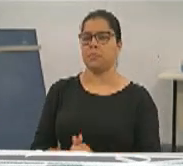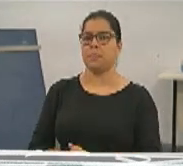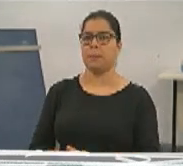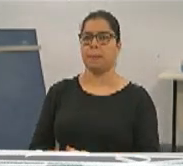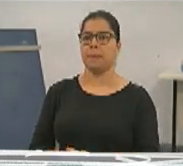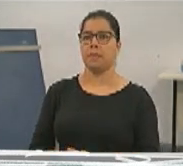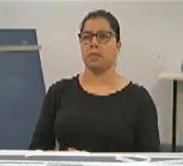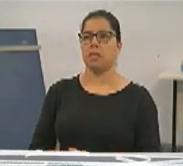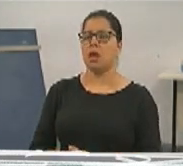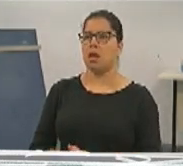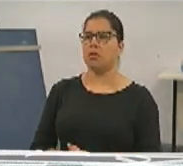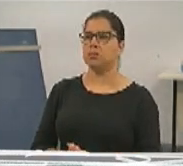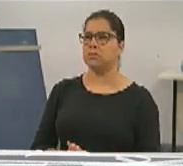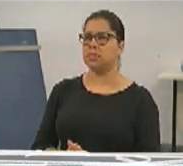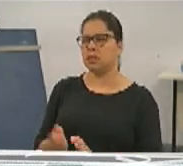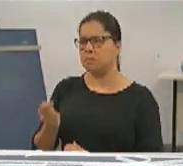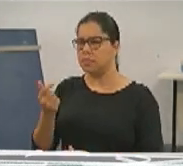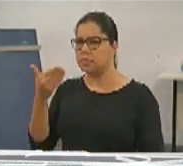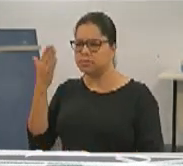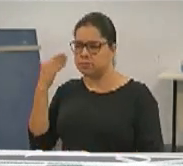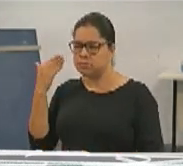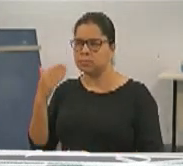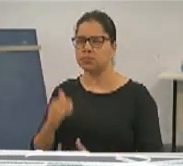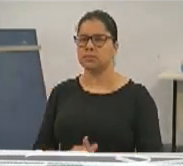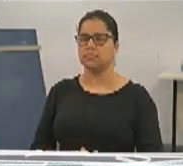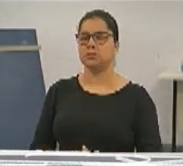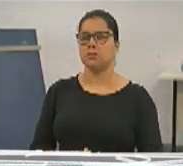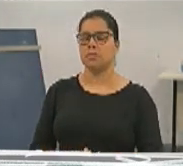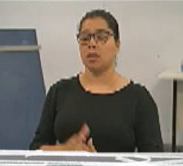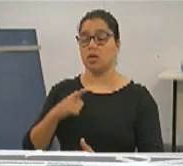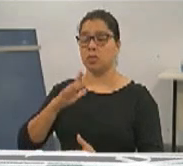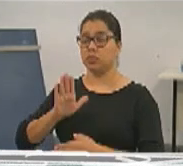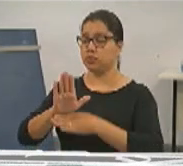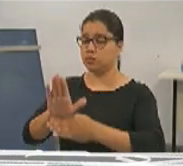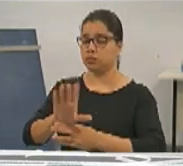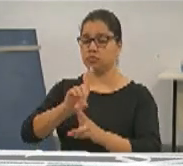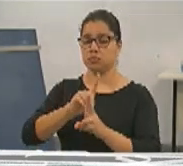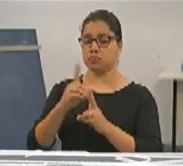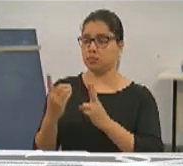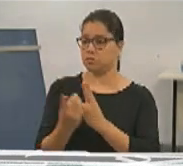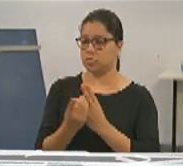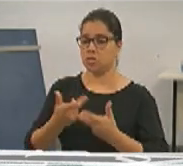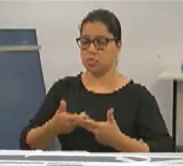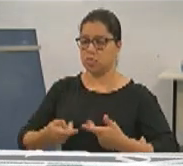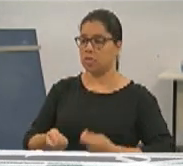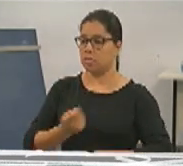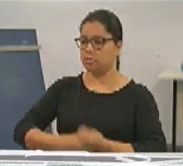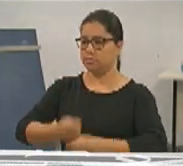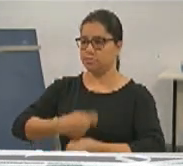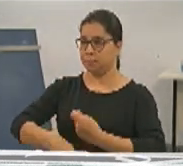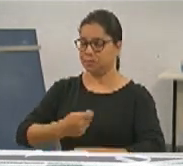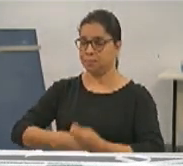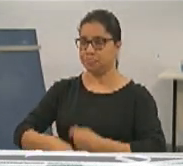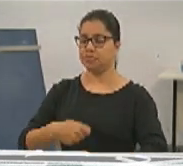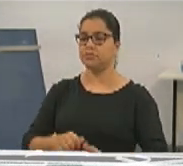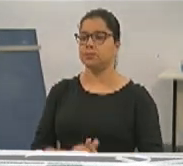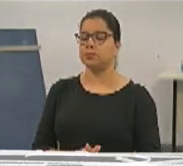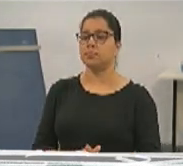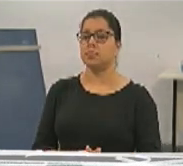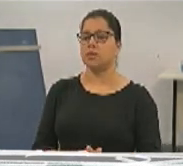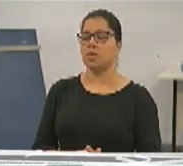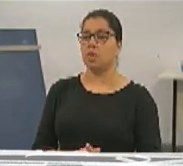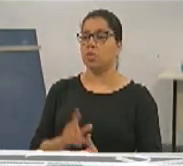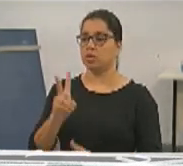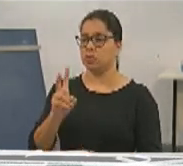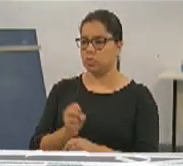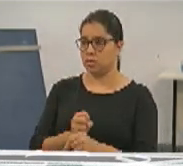Recentemente, eu tive a oportunidade de contribuir com a universidade na parte administrativa. Permaneci por 2 anos